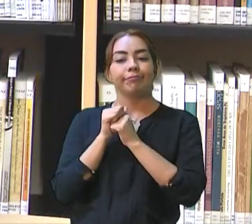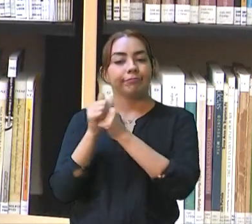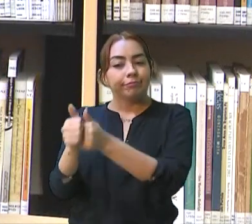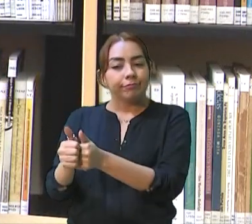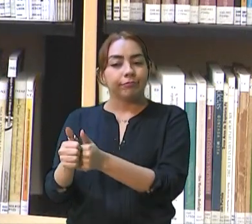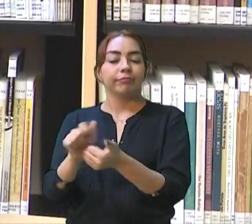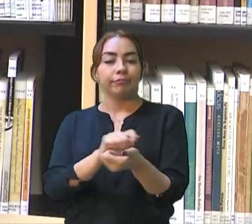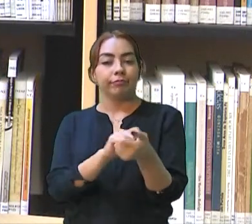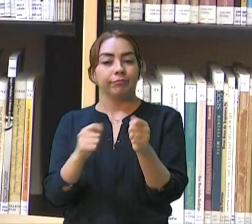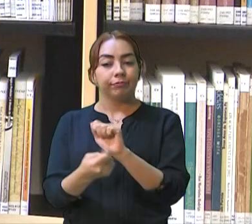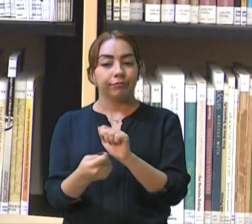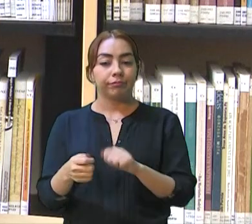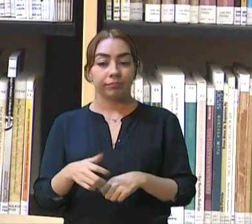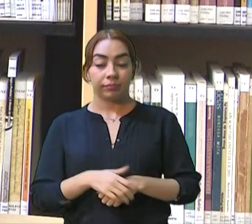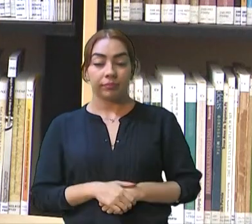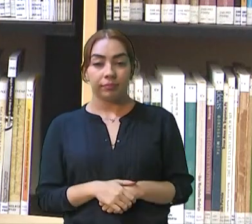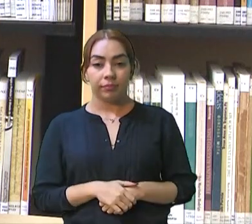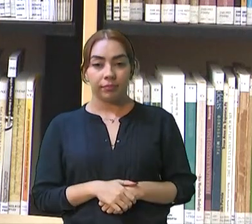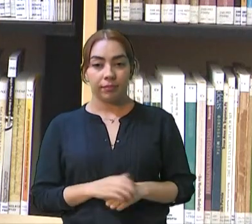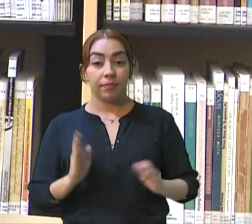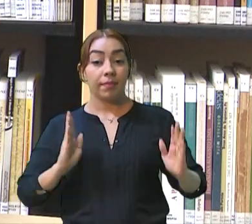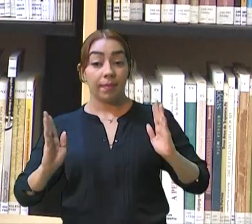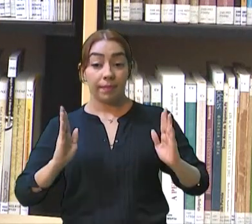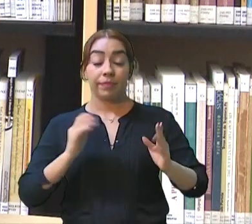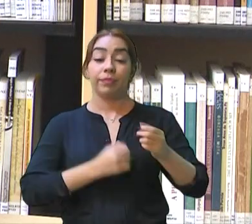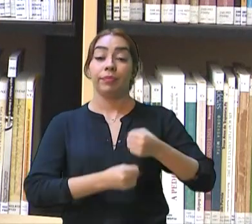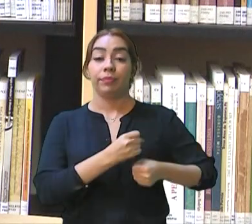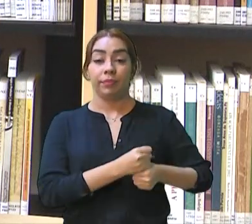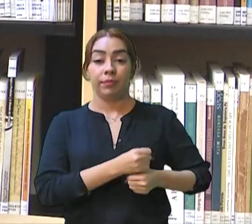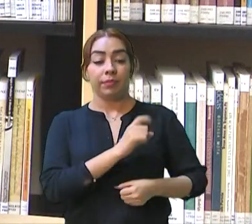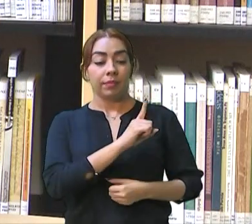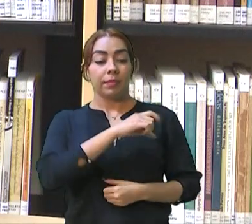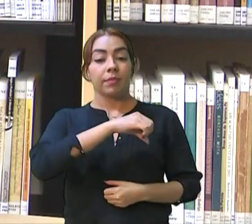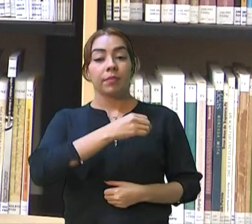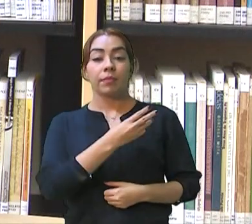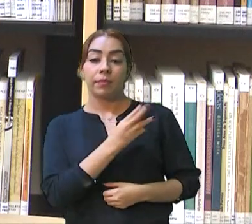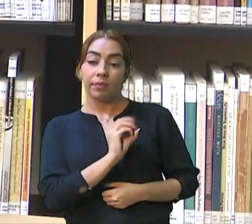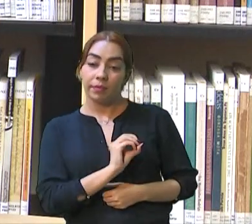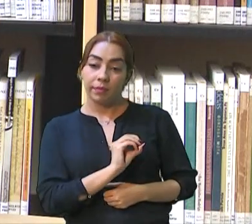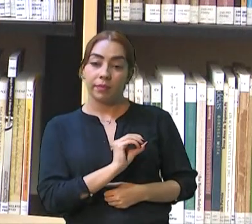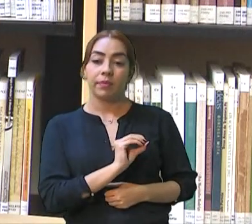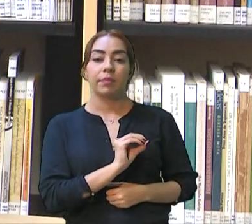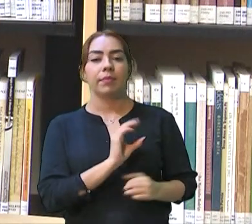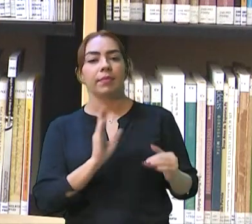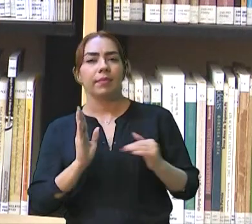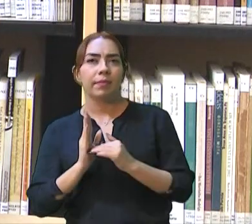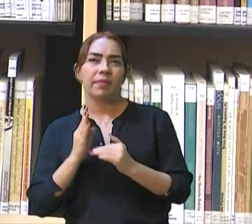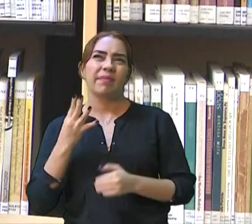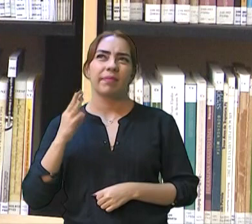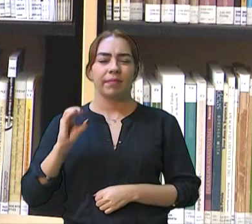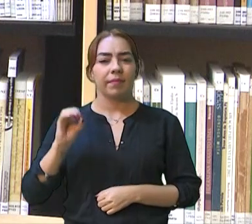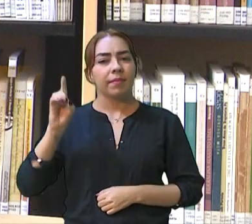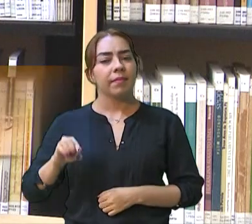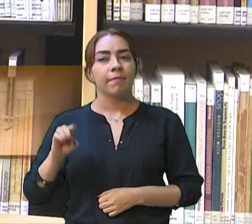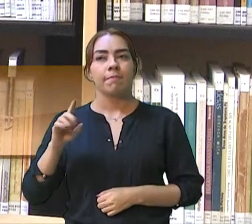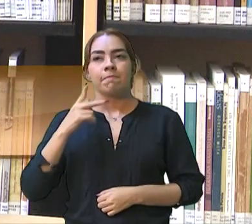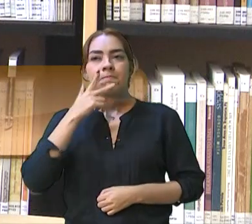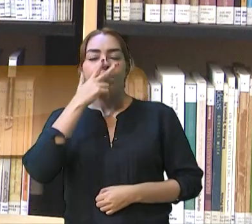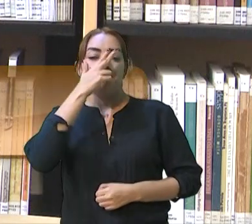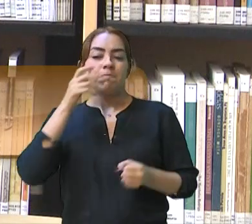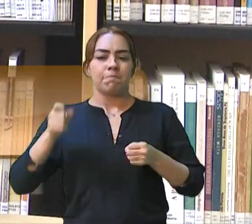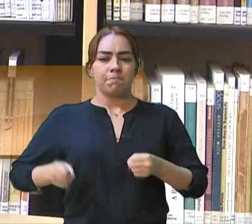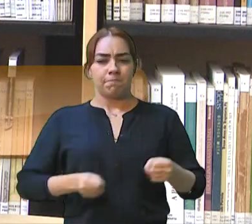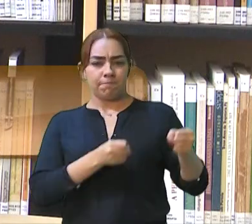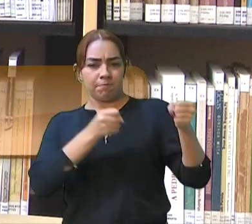porque o super-herói criado nos anos 30 e 40 é um super-herói deus. Um deus. O Homem-Aranha, quando